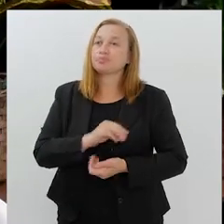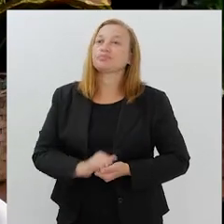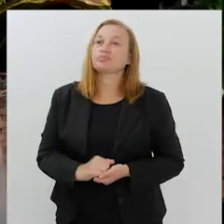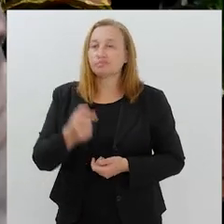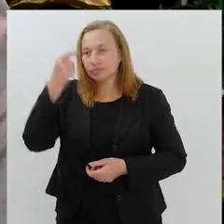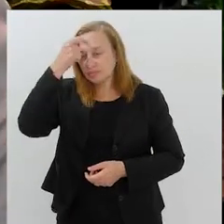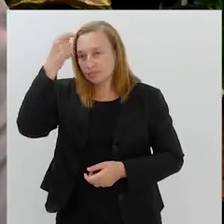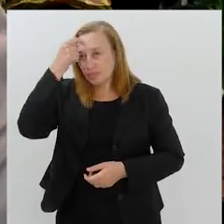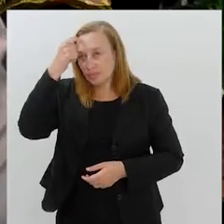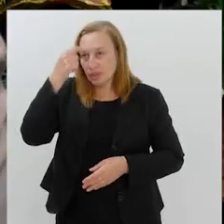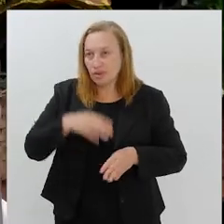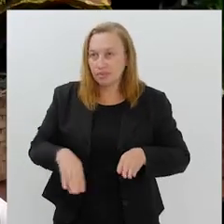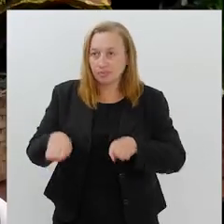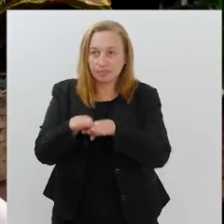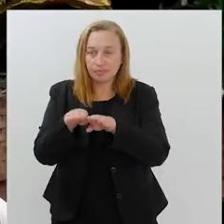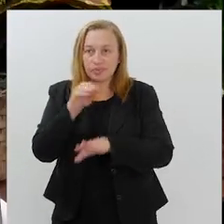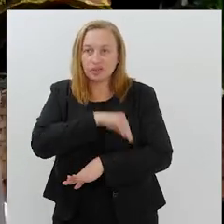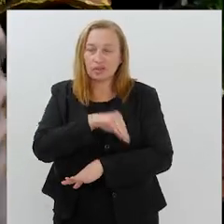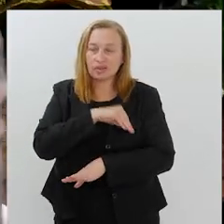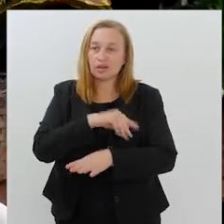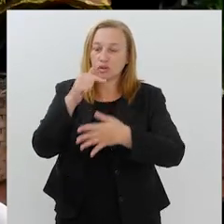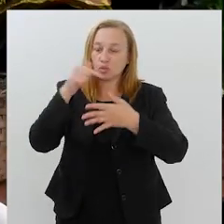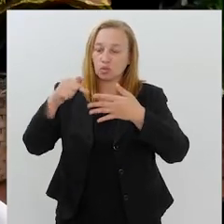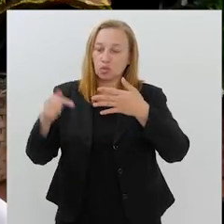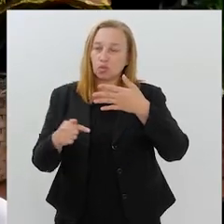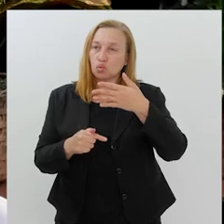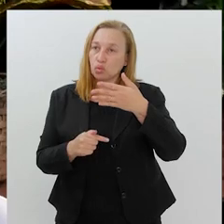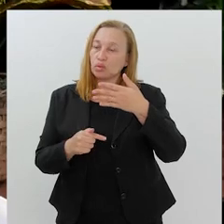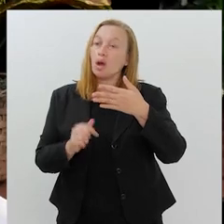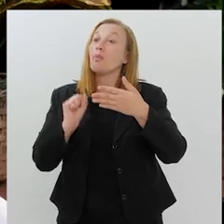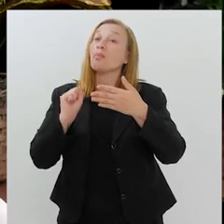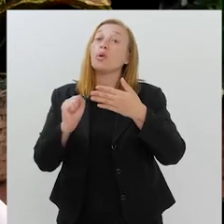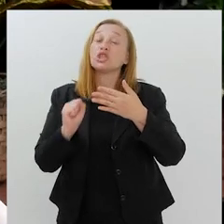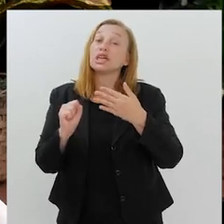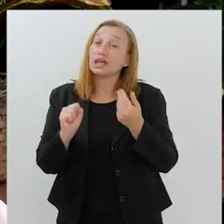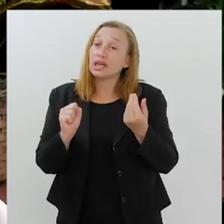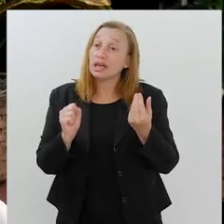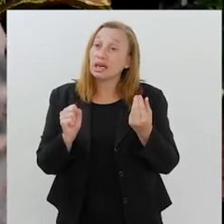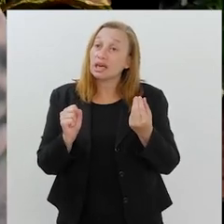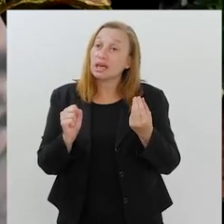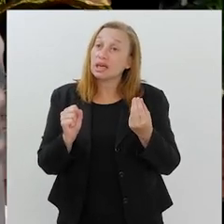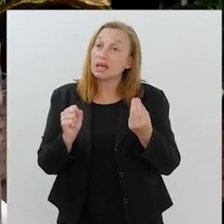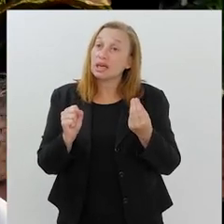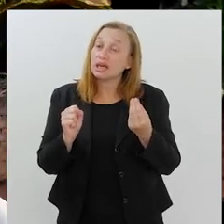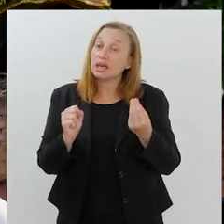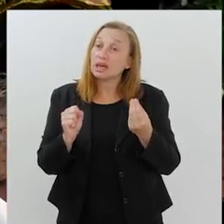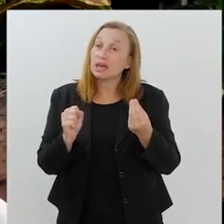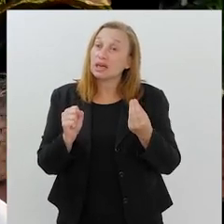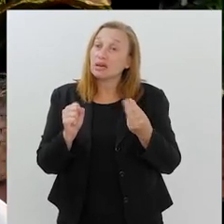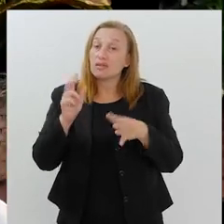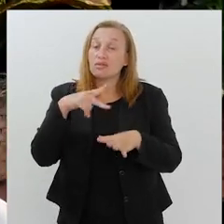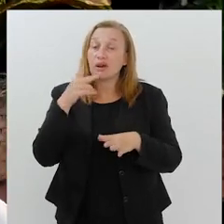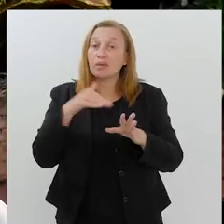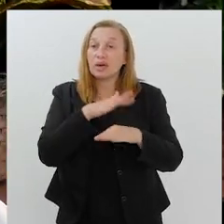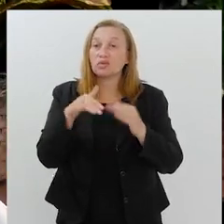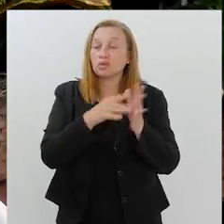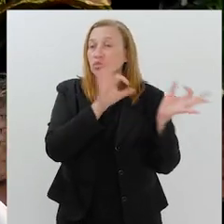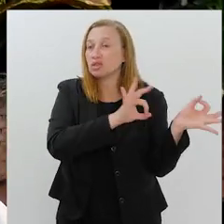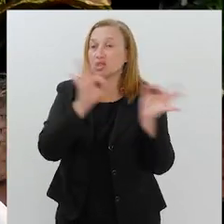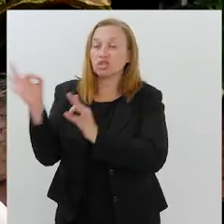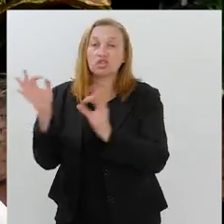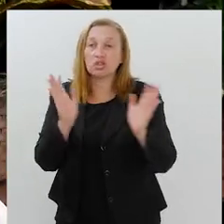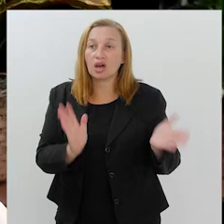promover a conscientização da Igualdade salarial em cima desses elementos que que a gente poderia eh jogar para aqueles que estão nos